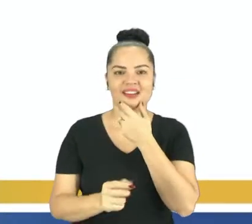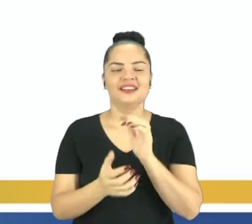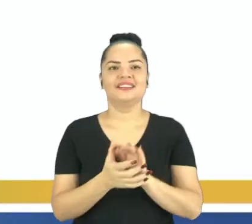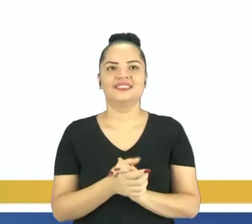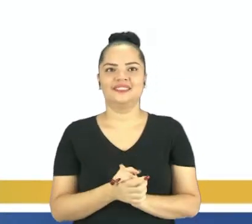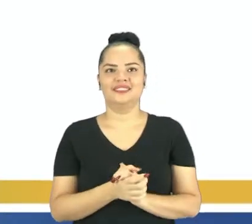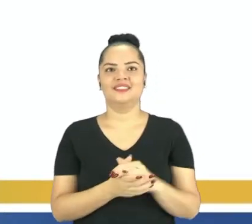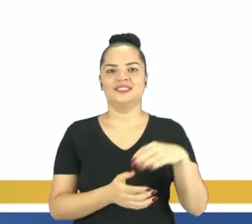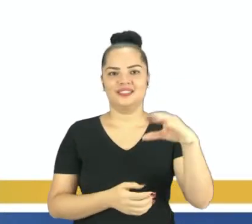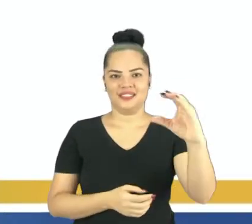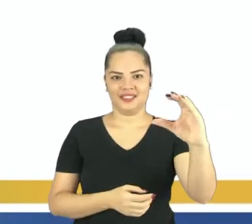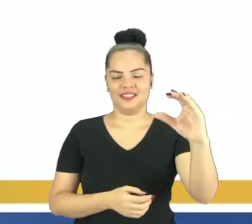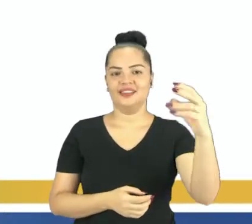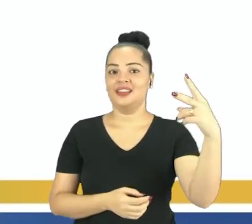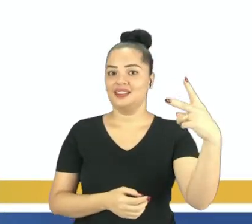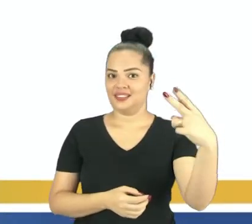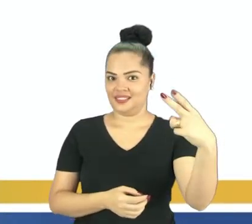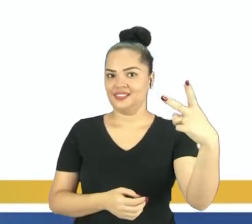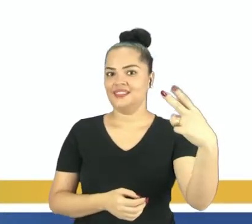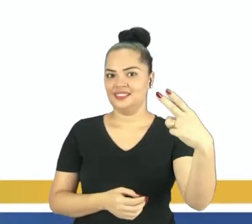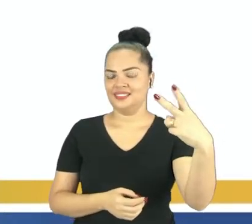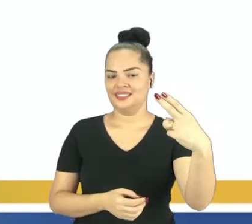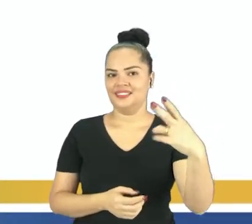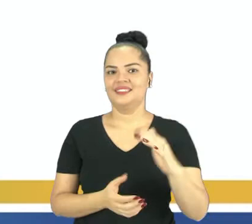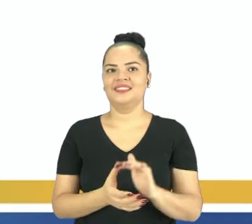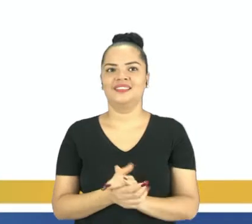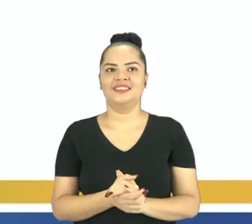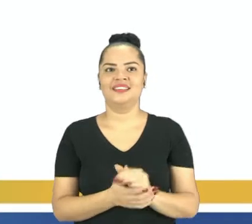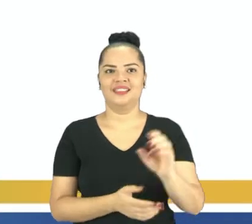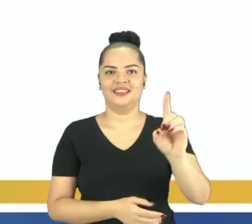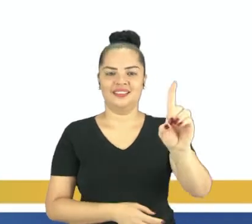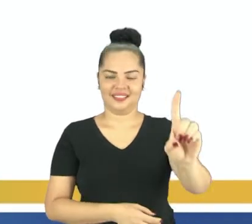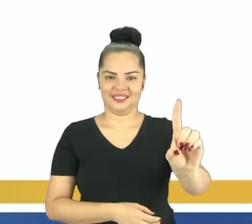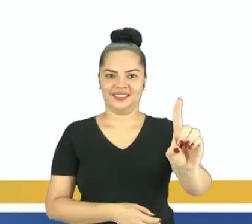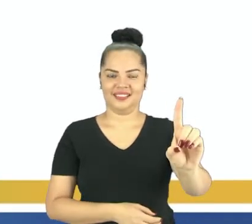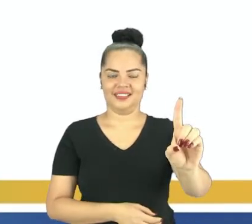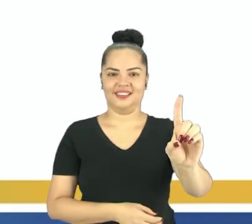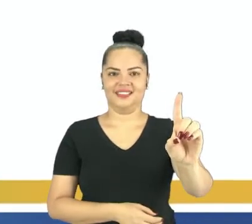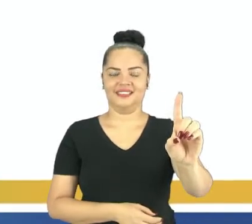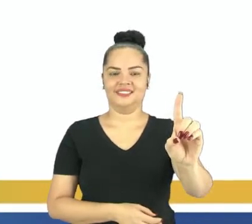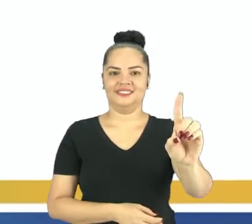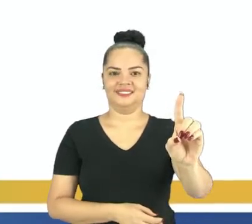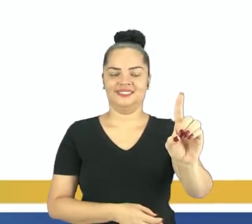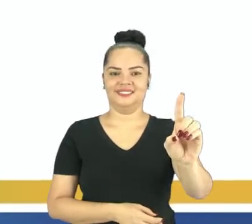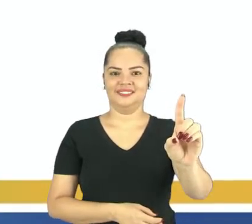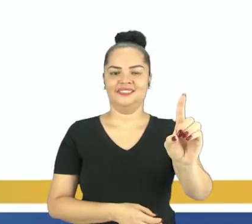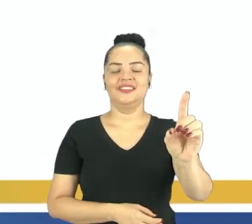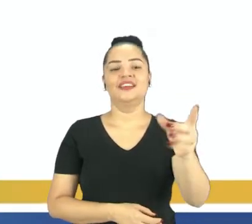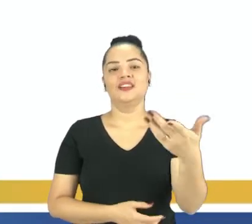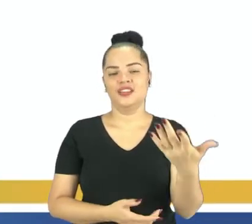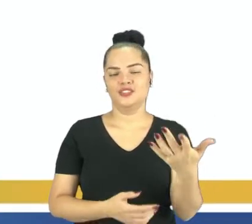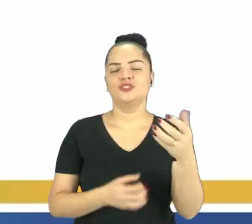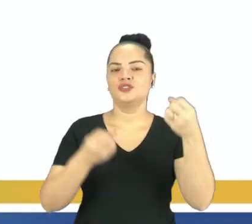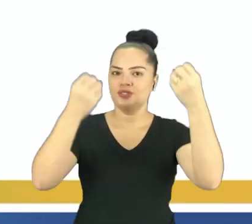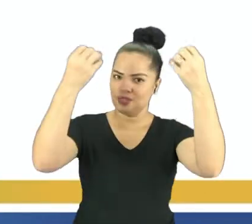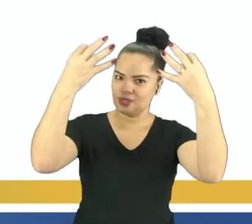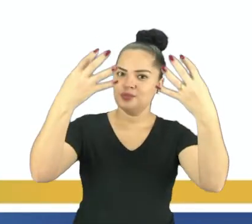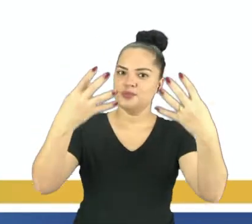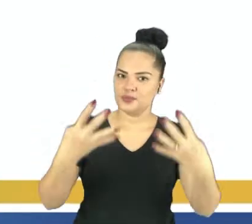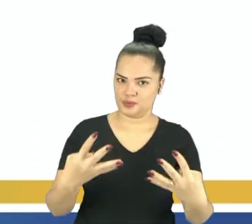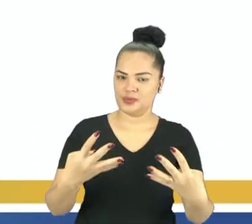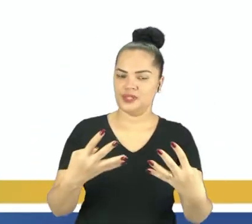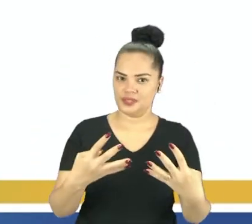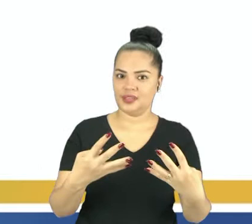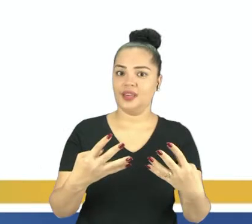Letra C, tesoura, scissors. E na letra D, colored pencils, aquilo que eu falei para vocês, né? Aí como estão